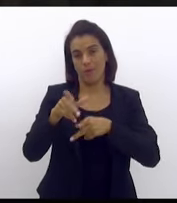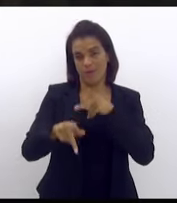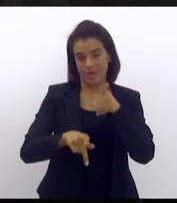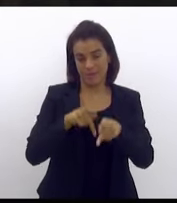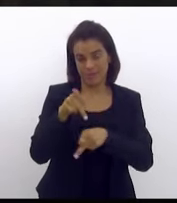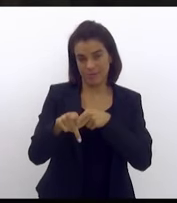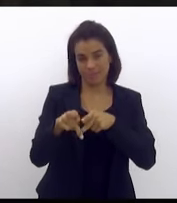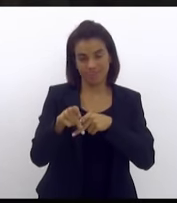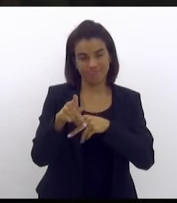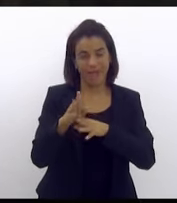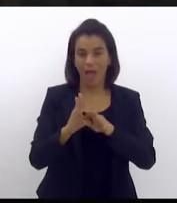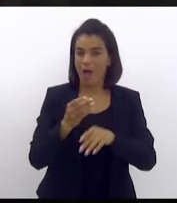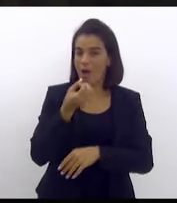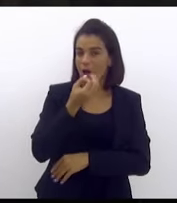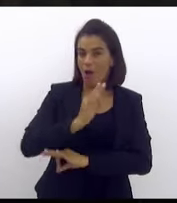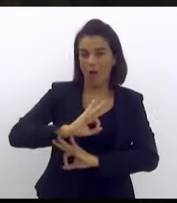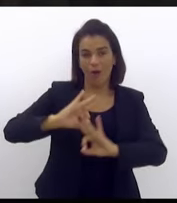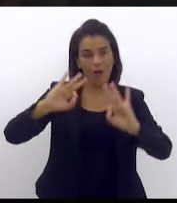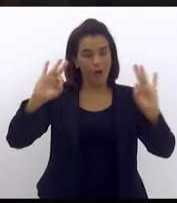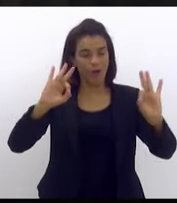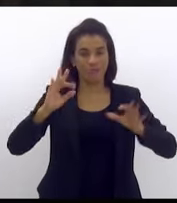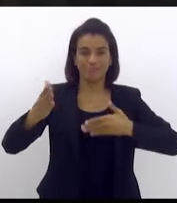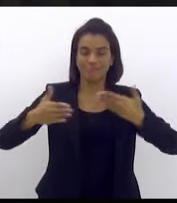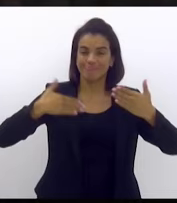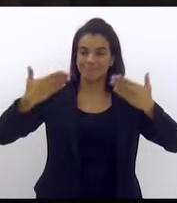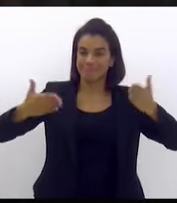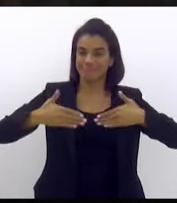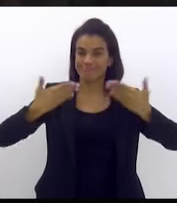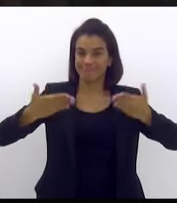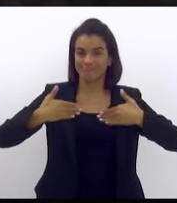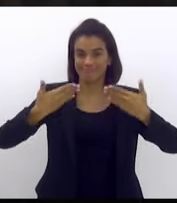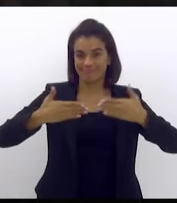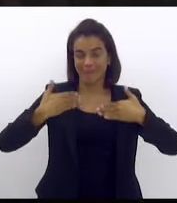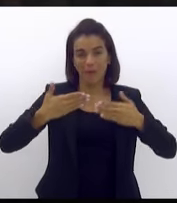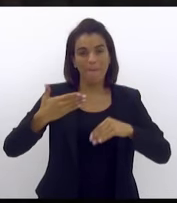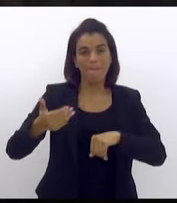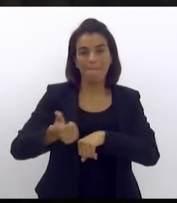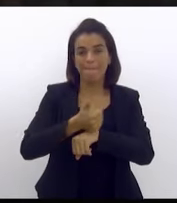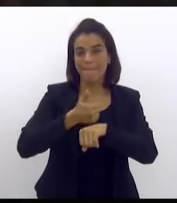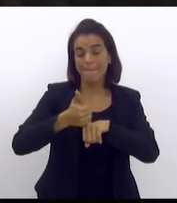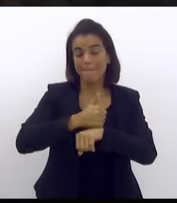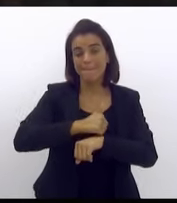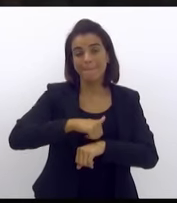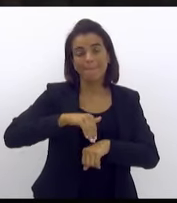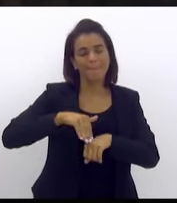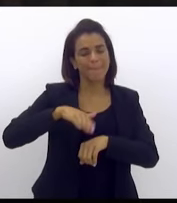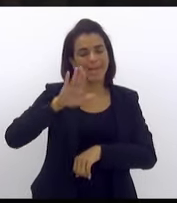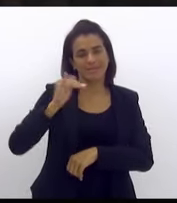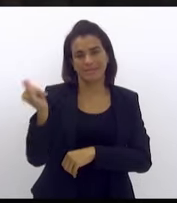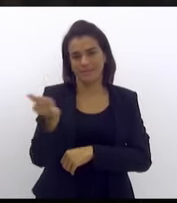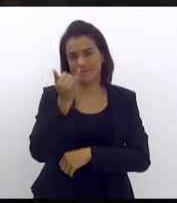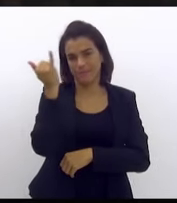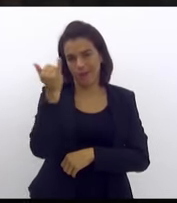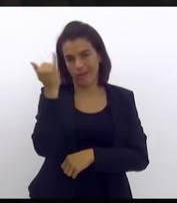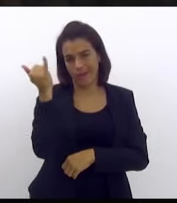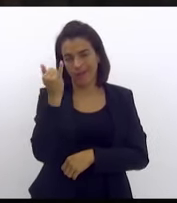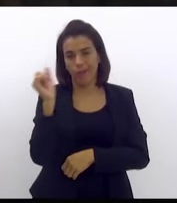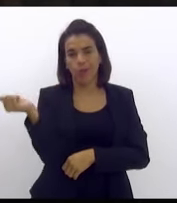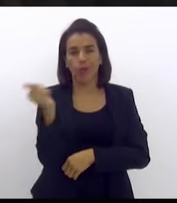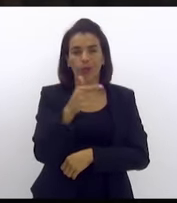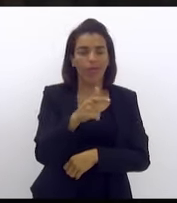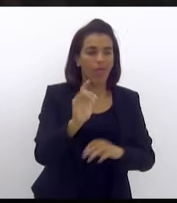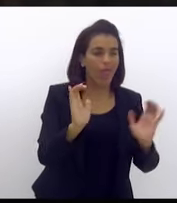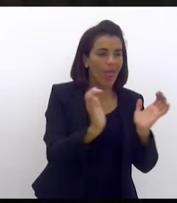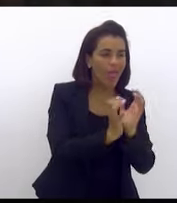está acima das nossas questões de torcer por A ou B. E